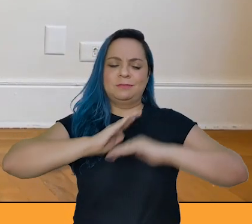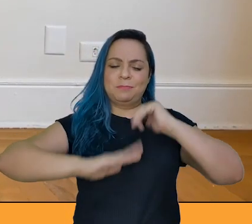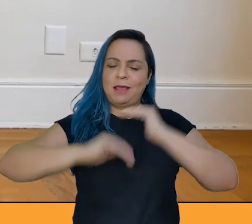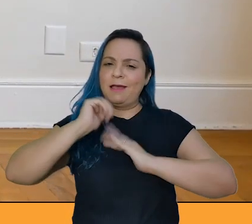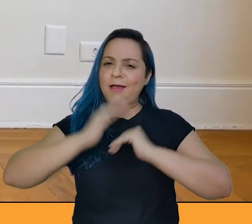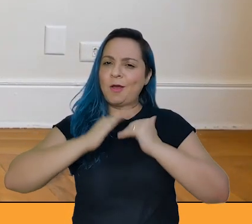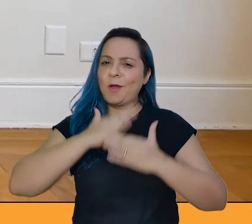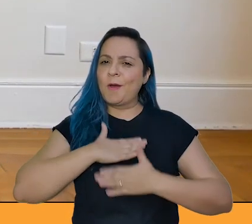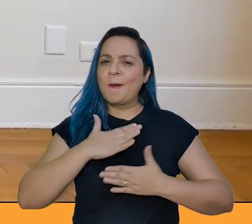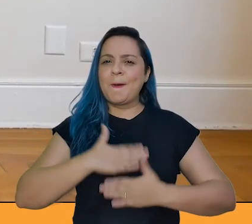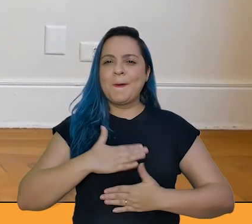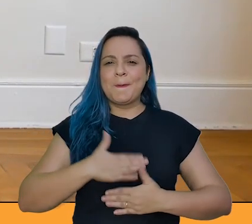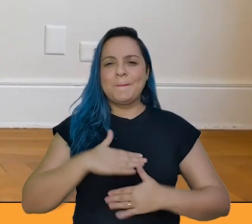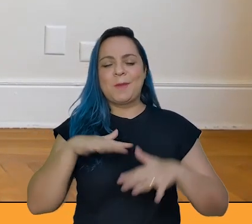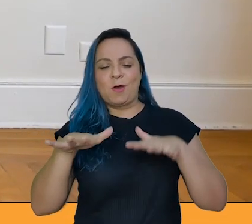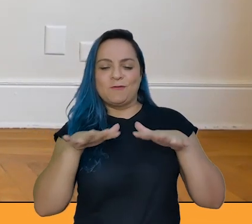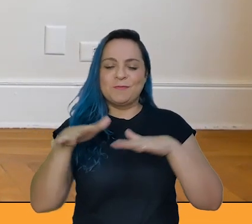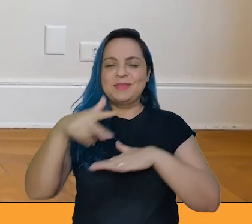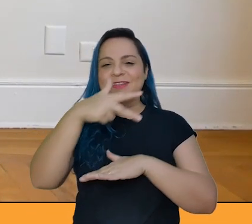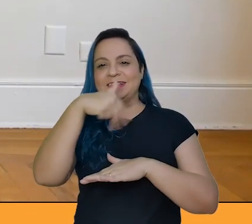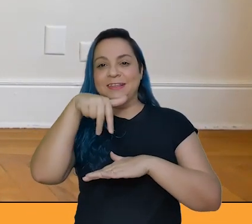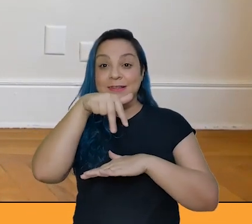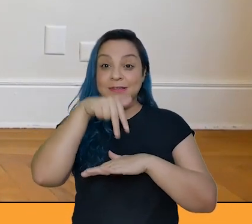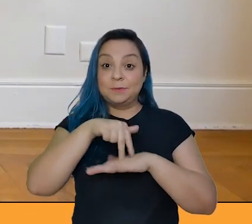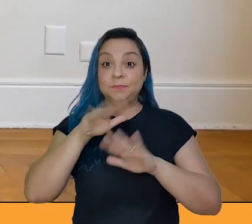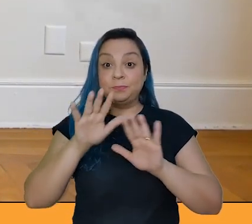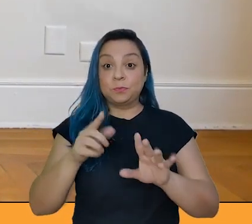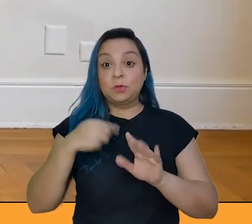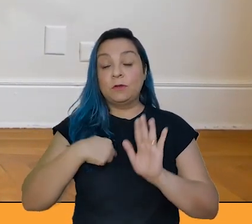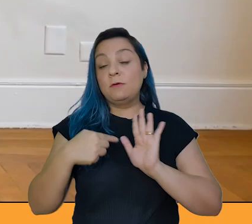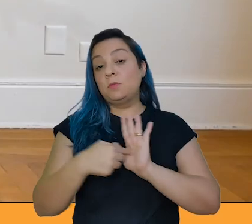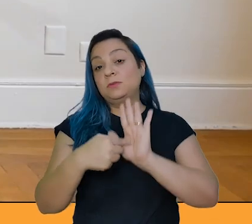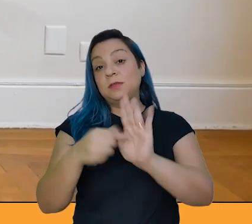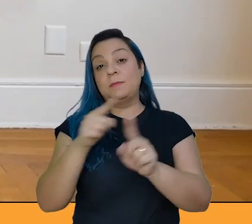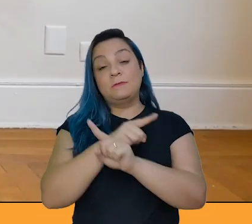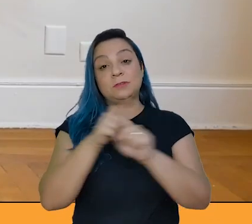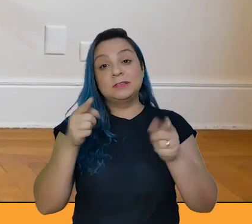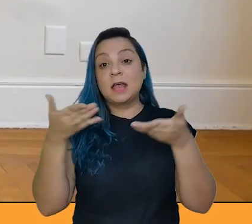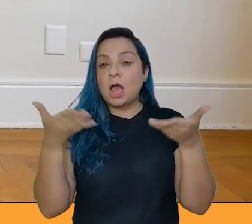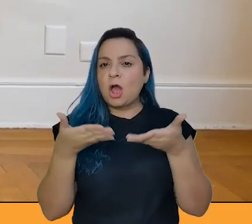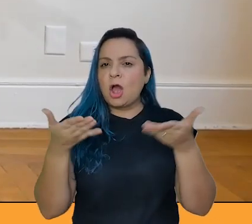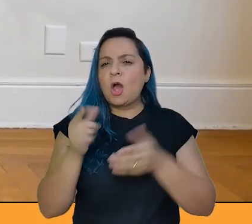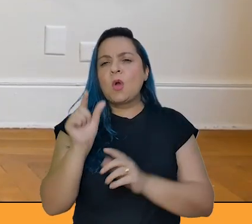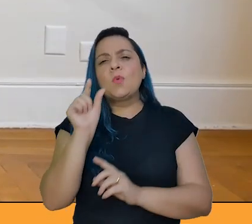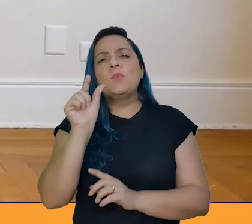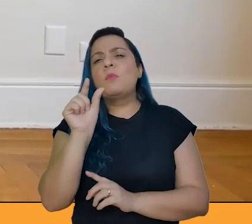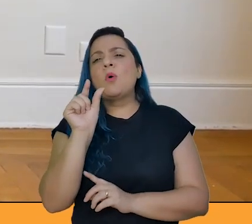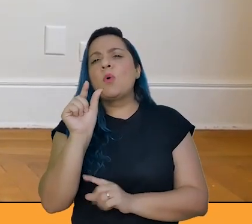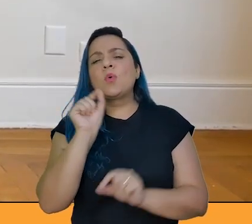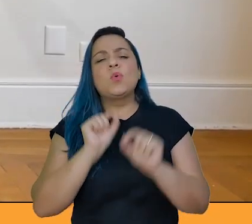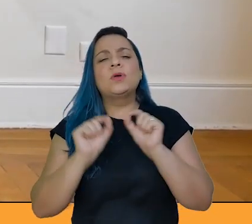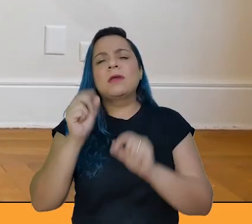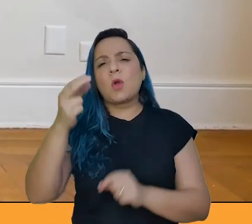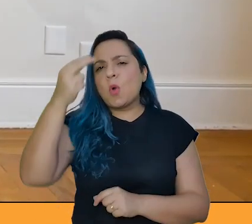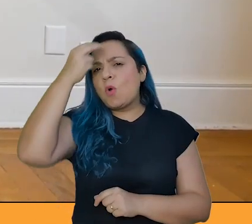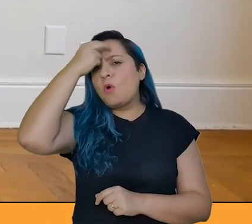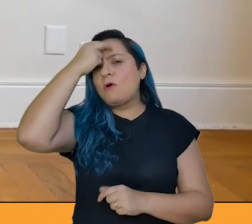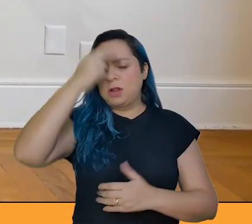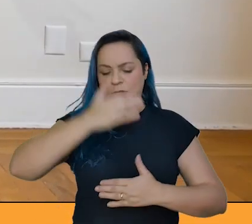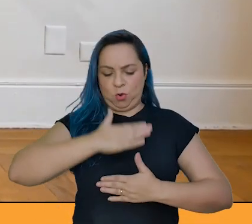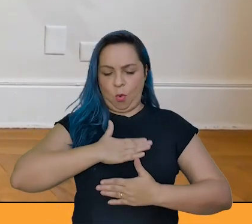de corpo, movimento e dança. O que eu vou trazer para vocês agora é um pouco sobre o que é